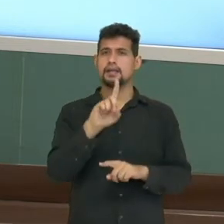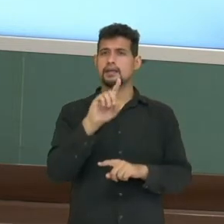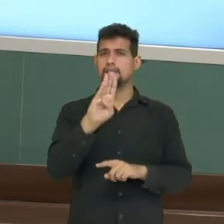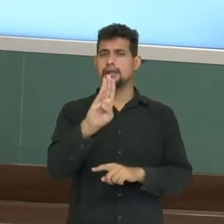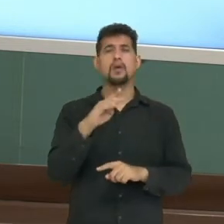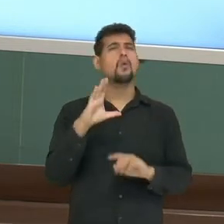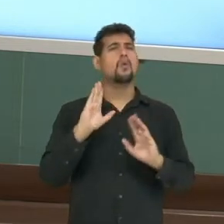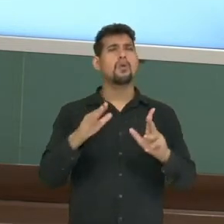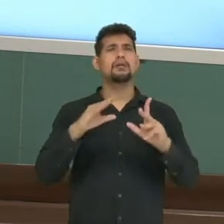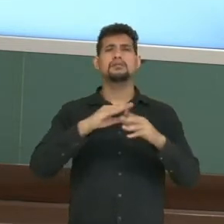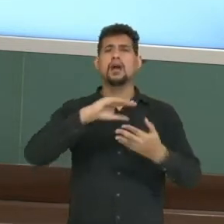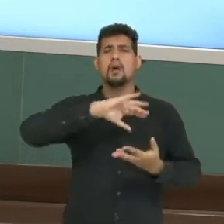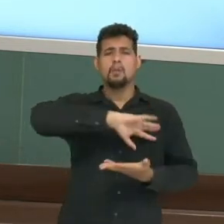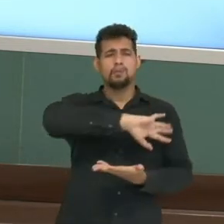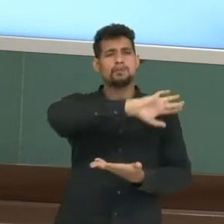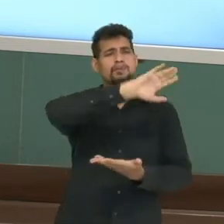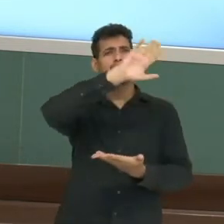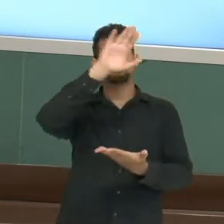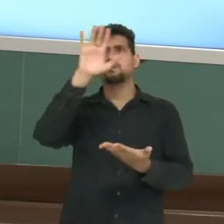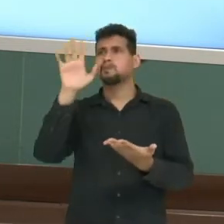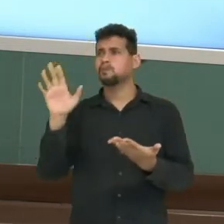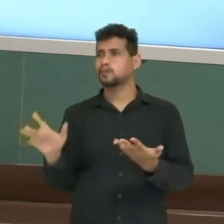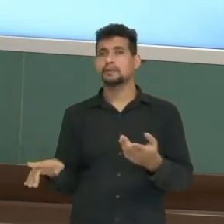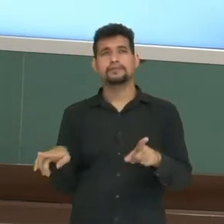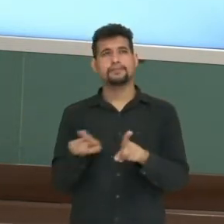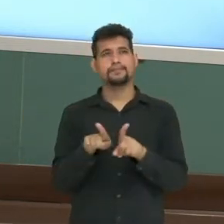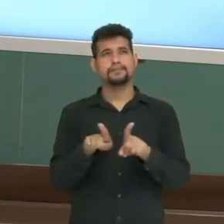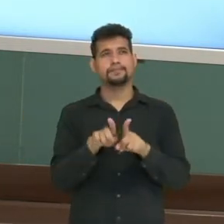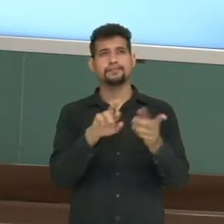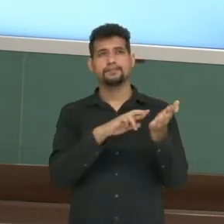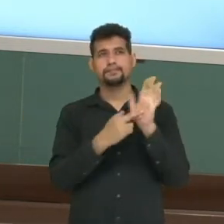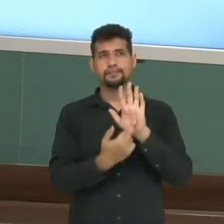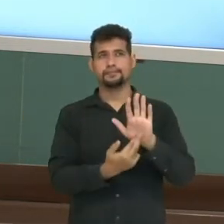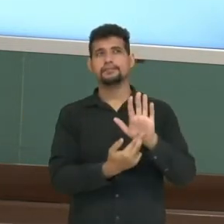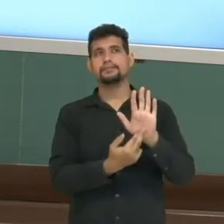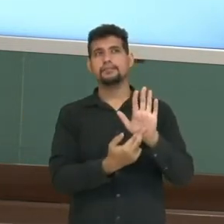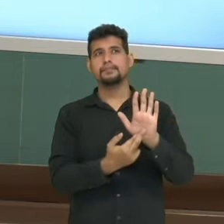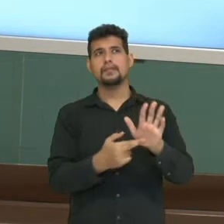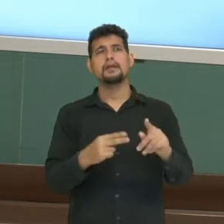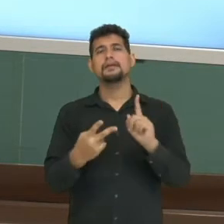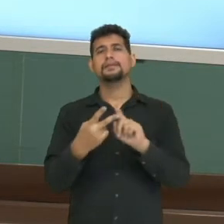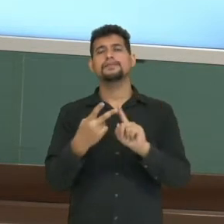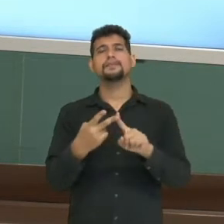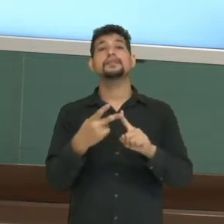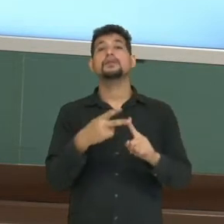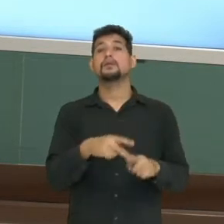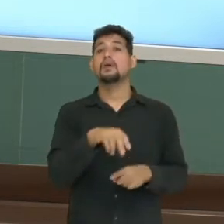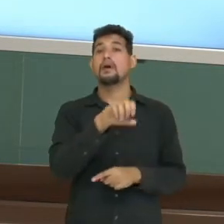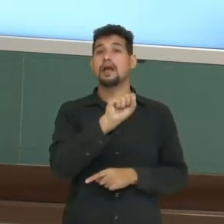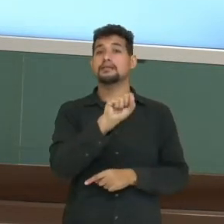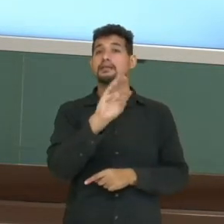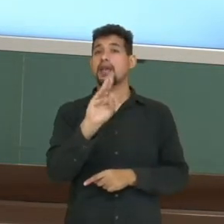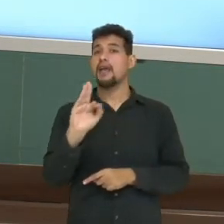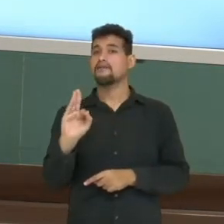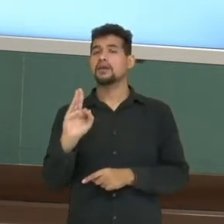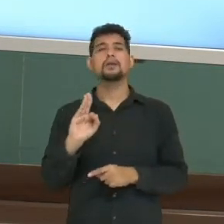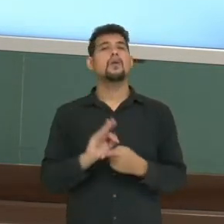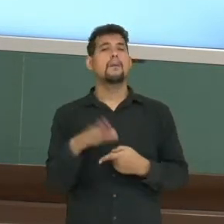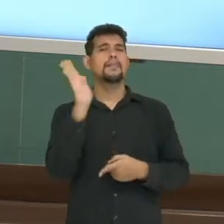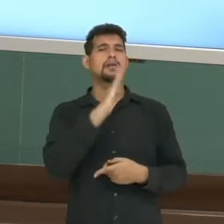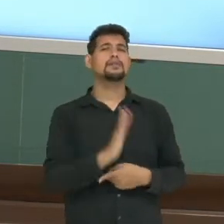uma ampliação desse número de partidos sendo representados. Segundo o Tribunal Superior Eleitoral, o Brasil